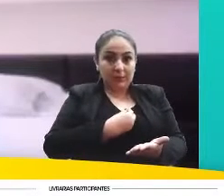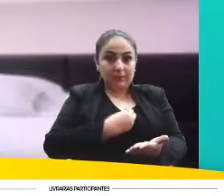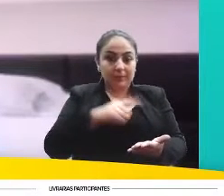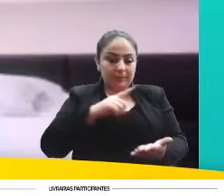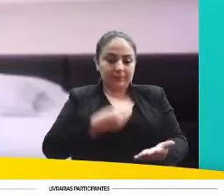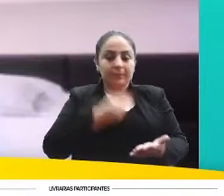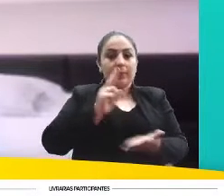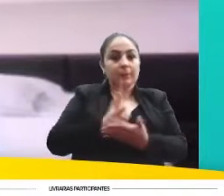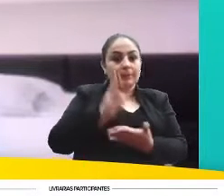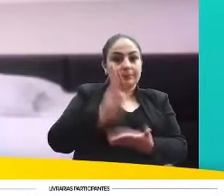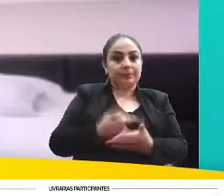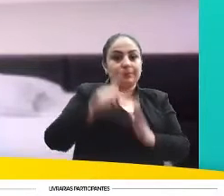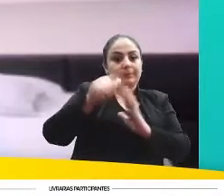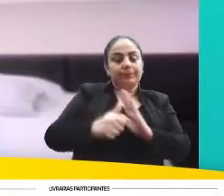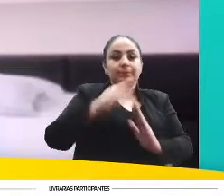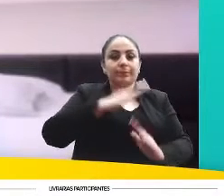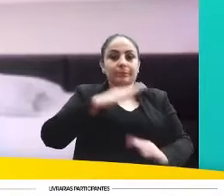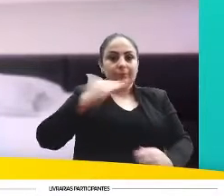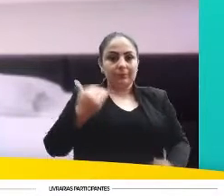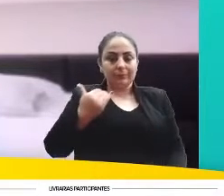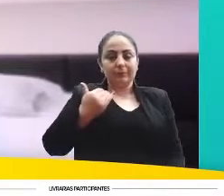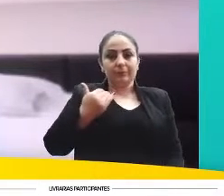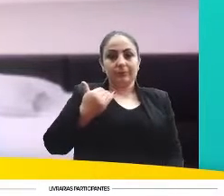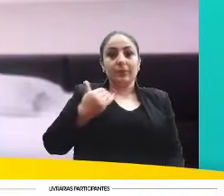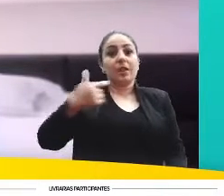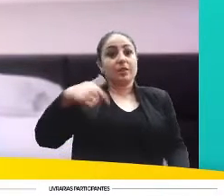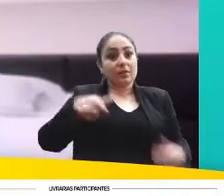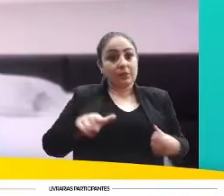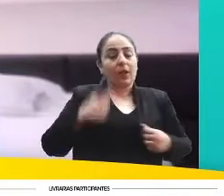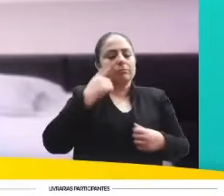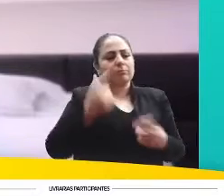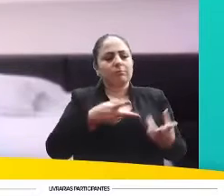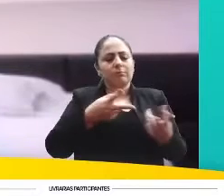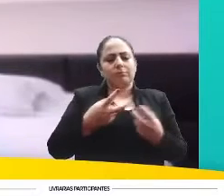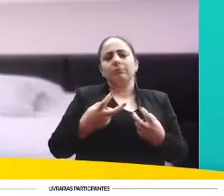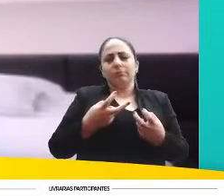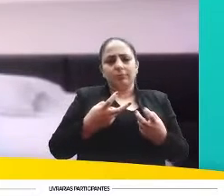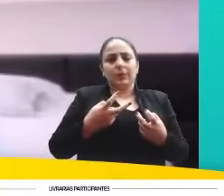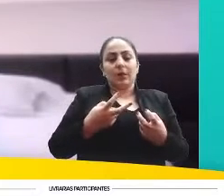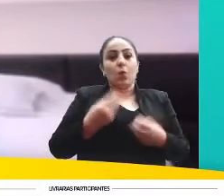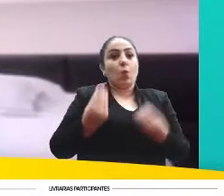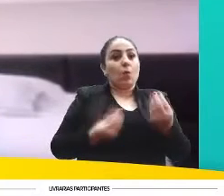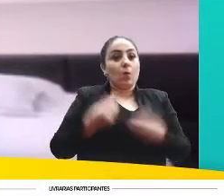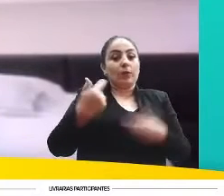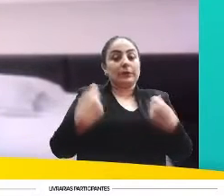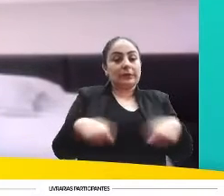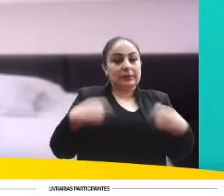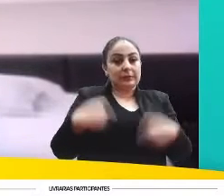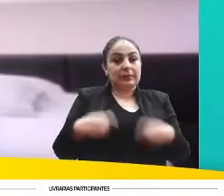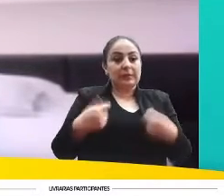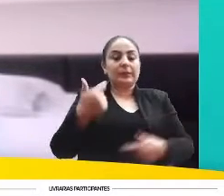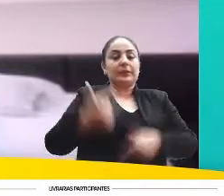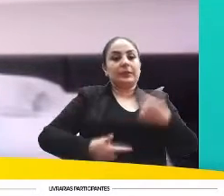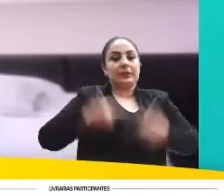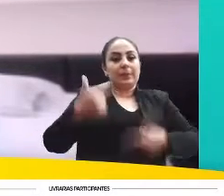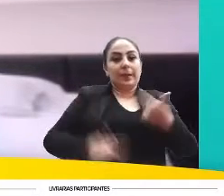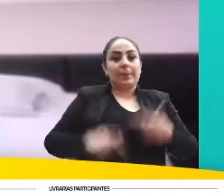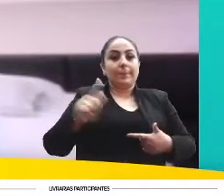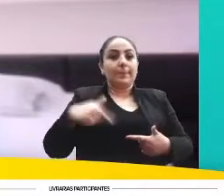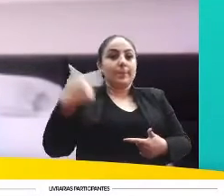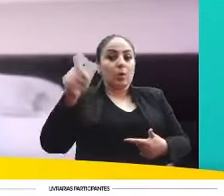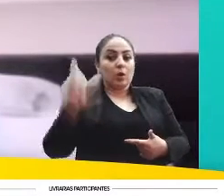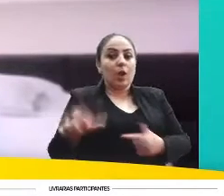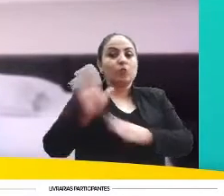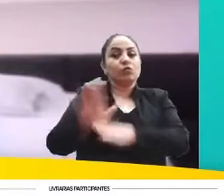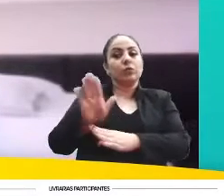que permanece após a morte do corpo, e ele vai se dar conta da necessidade de trabalhar pelo outro,